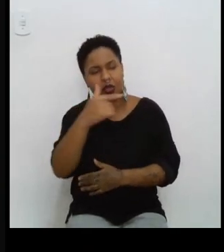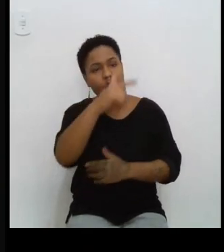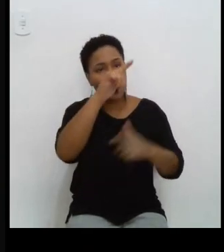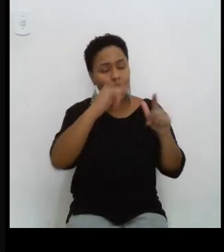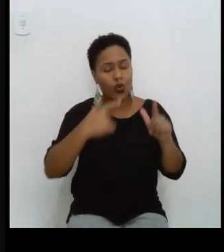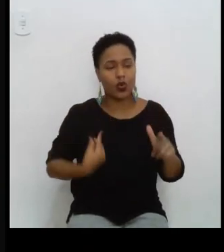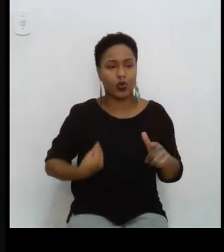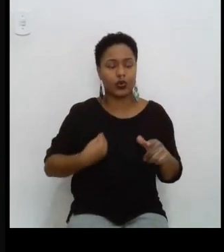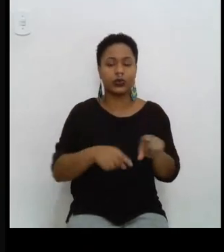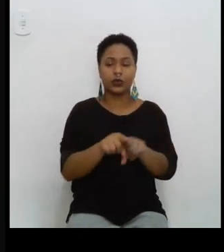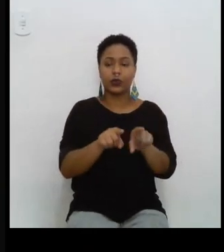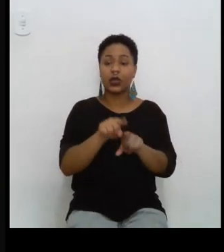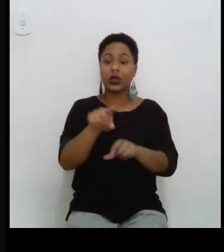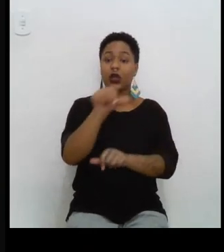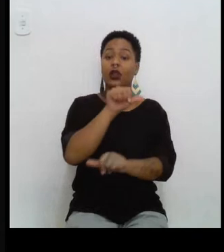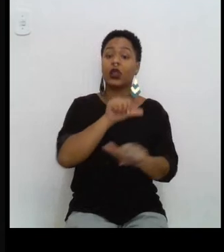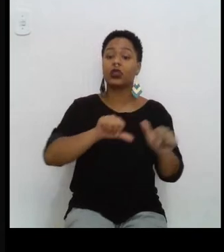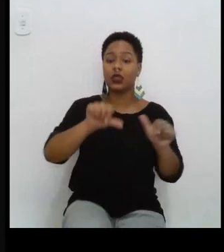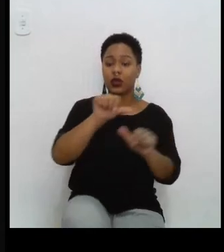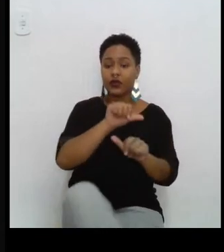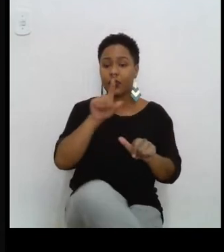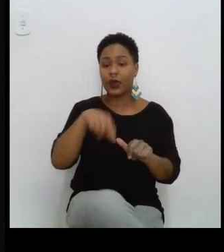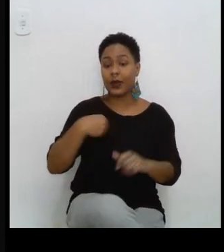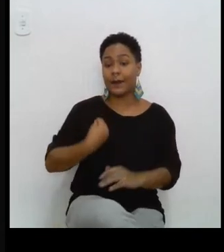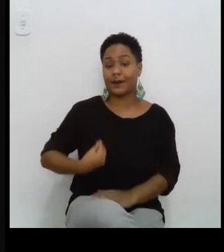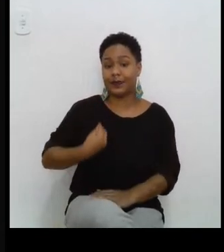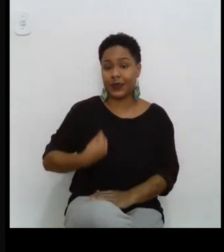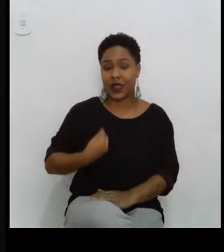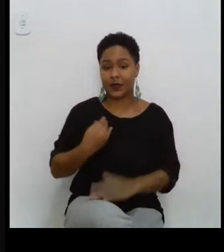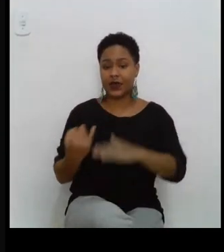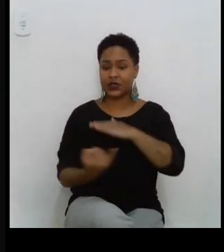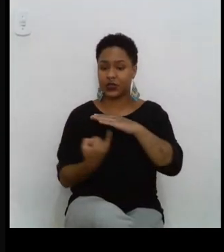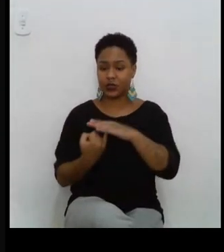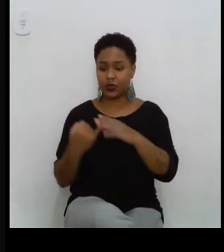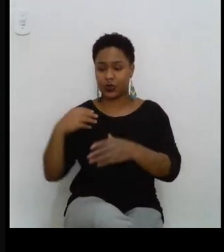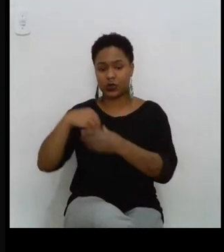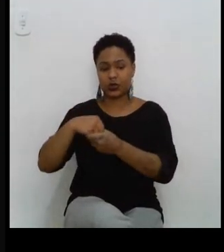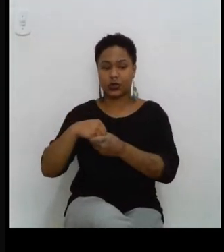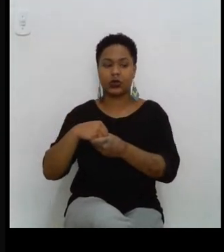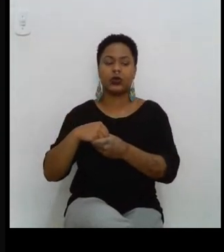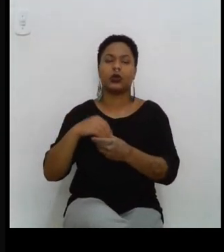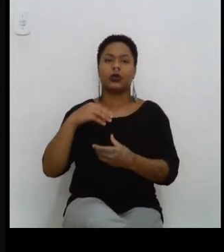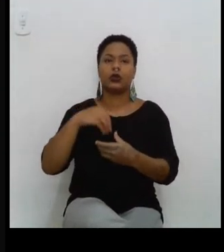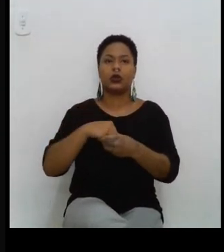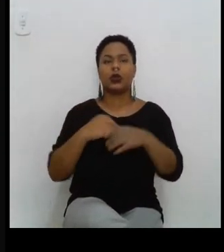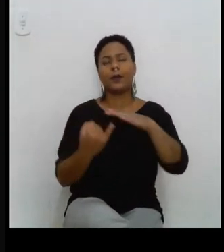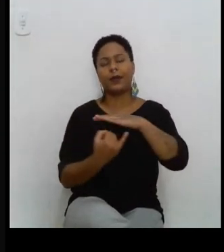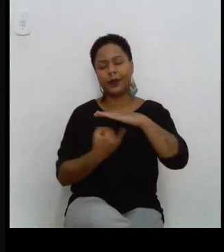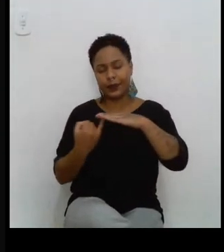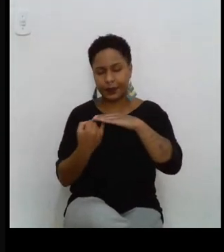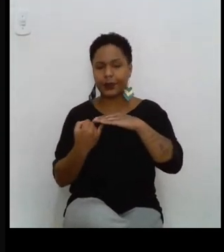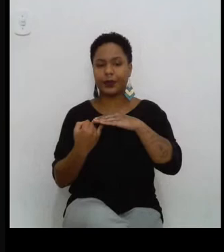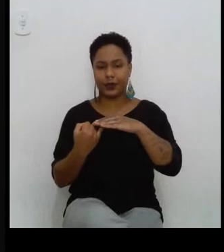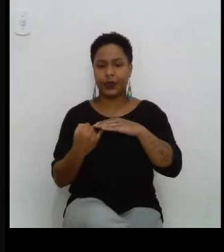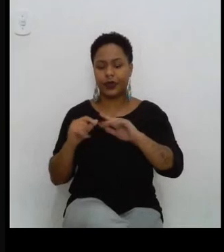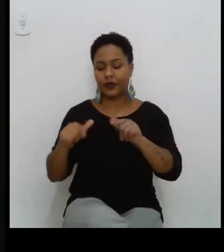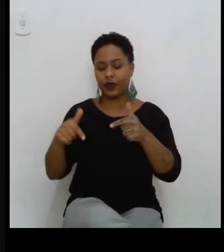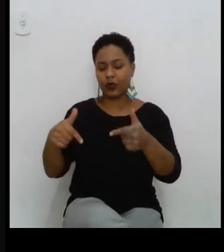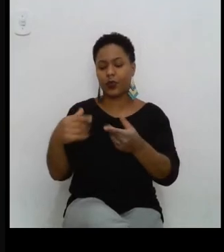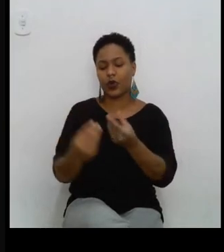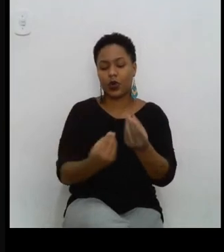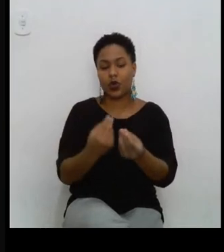se tornam a presença Nessas questões às vezes se tornam essa formas institucional assim se torna inegociável